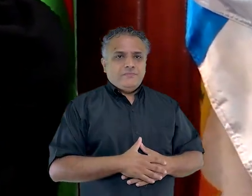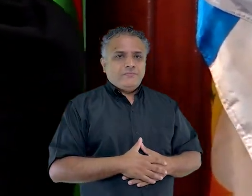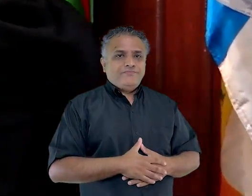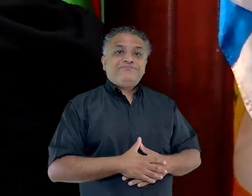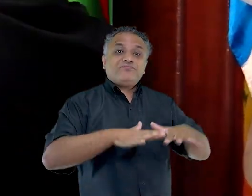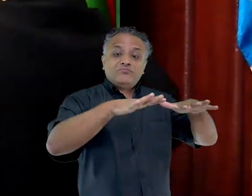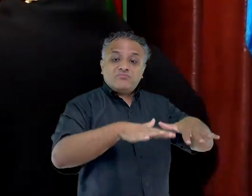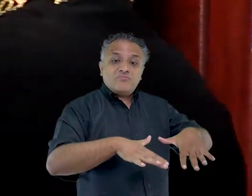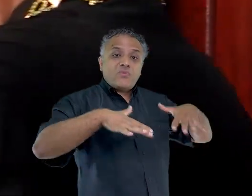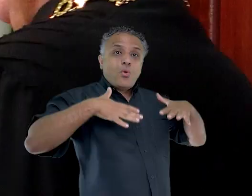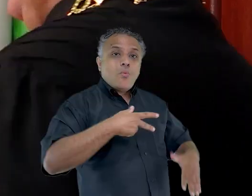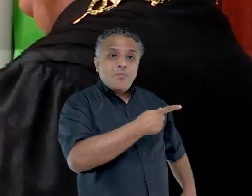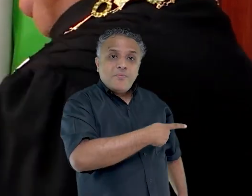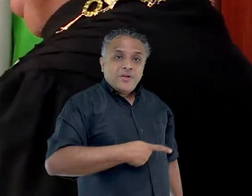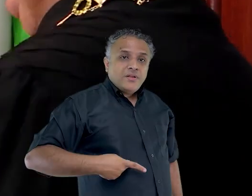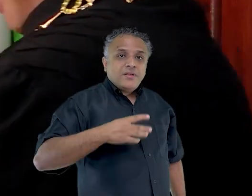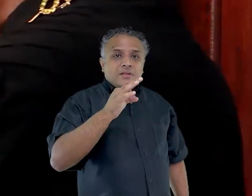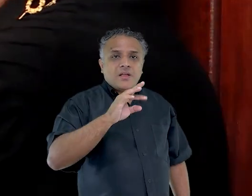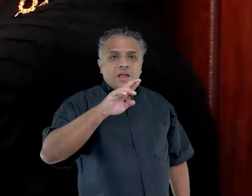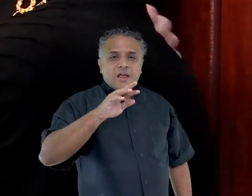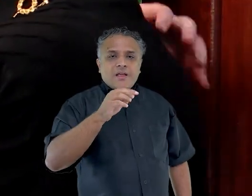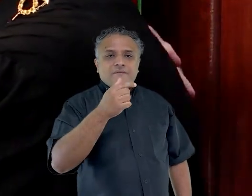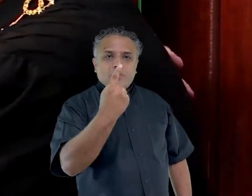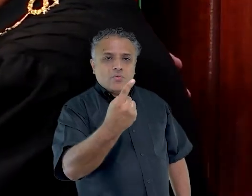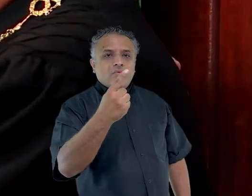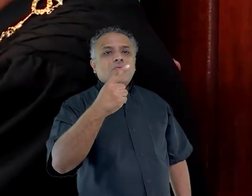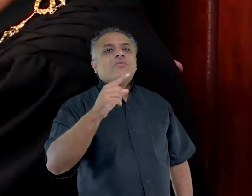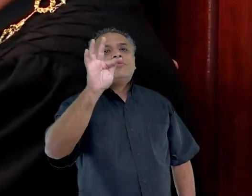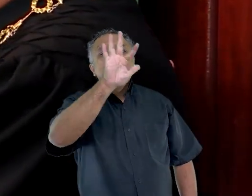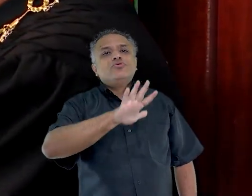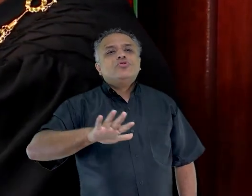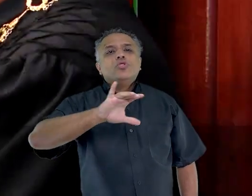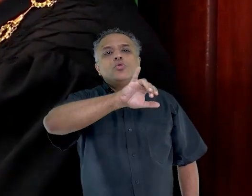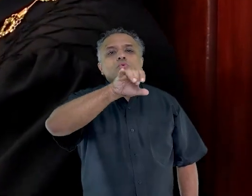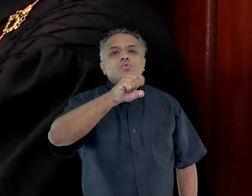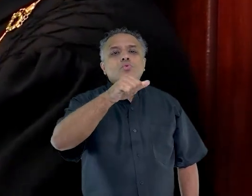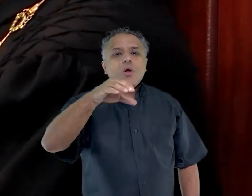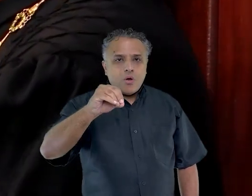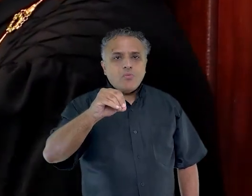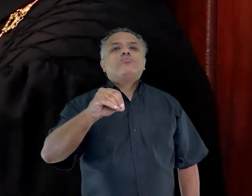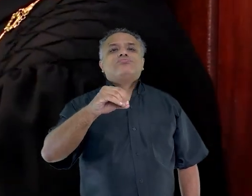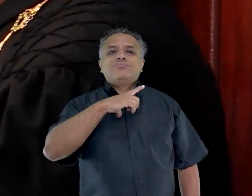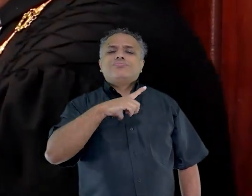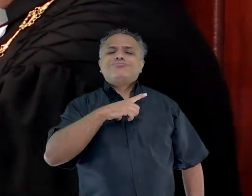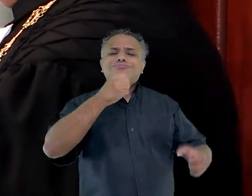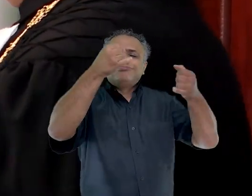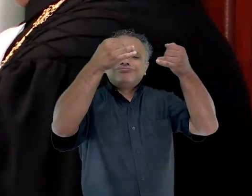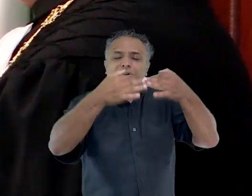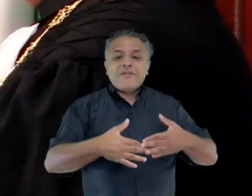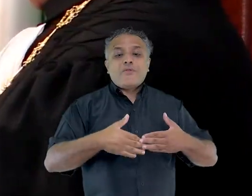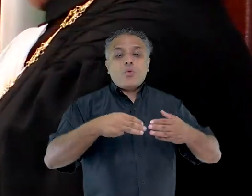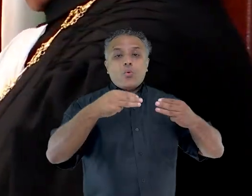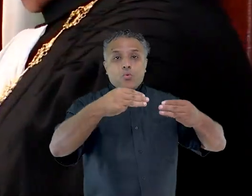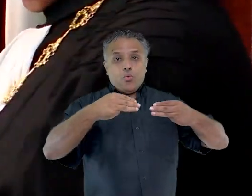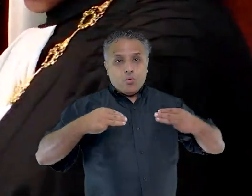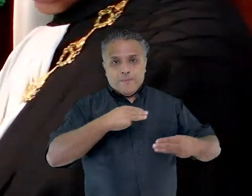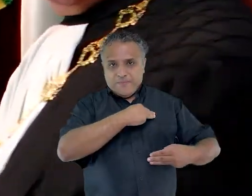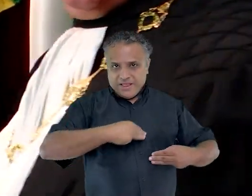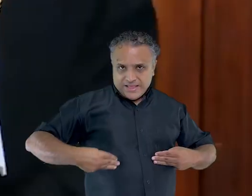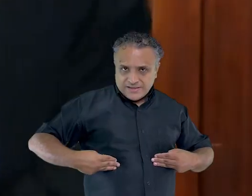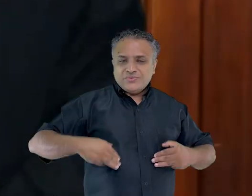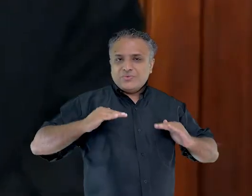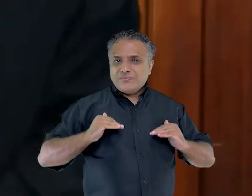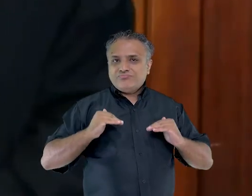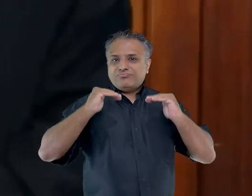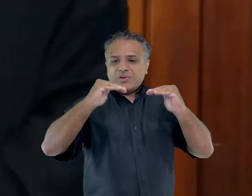solenidade, o presidente do TRF1, desembargador federal João Batista Moreira, agraciou o ministro do Supremo Tribunal